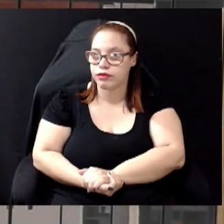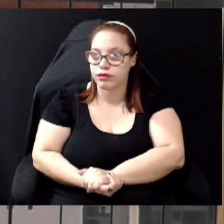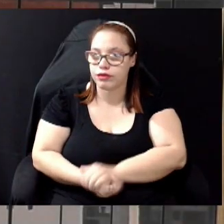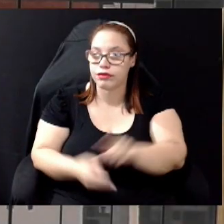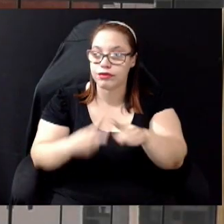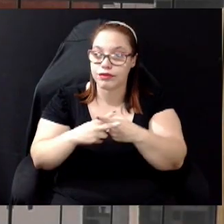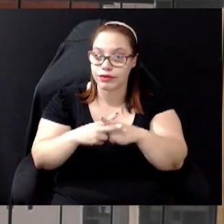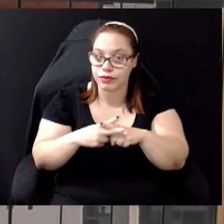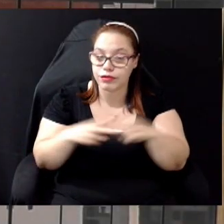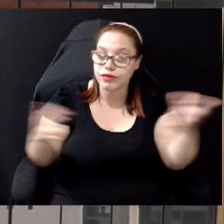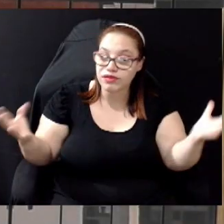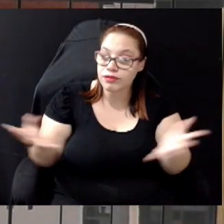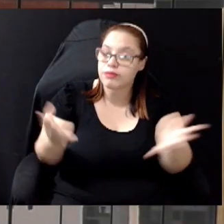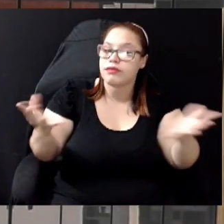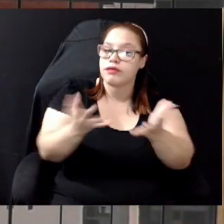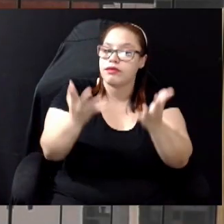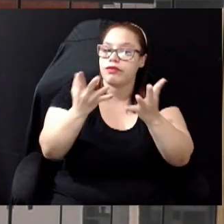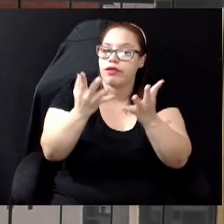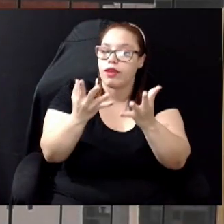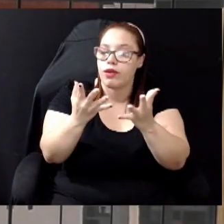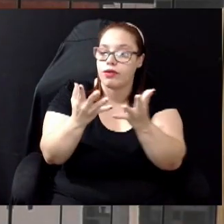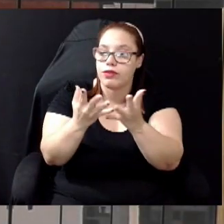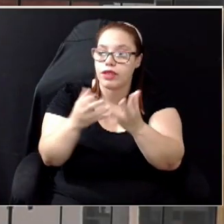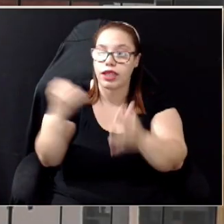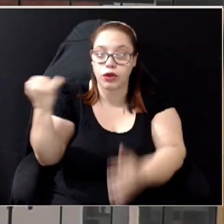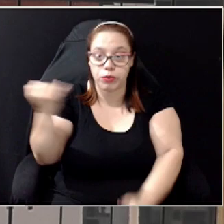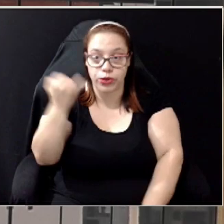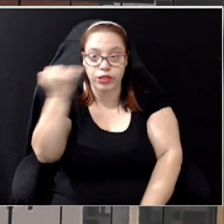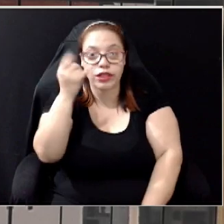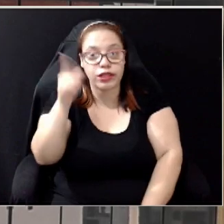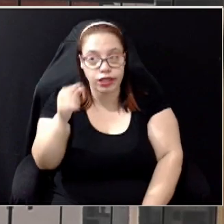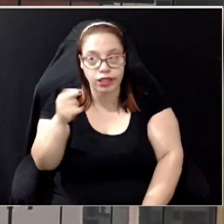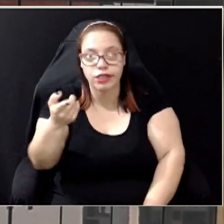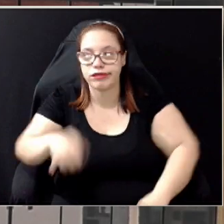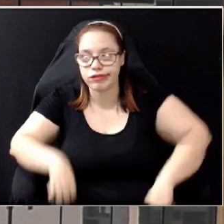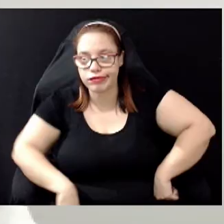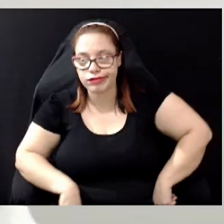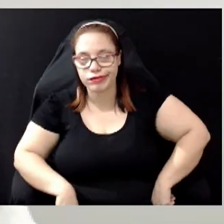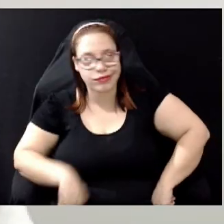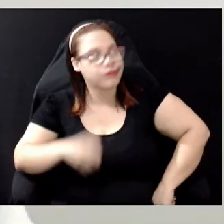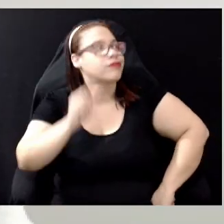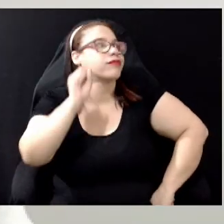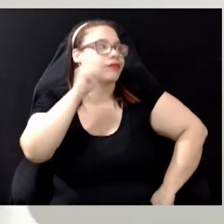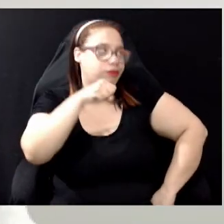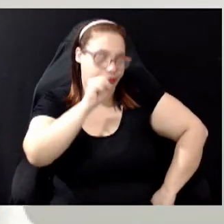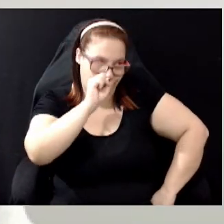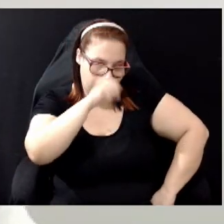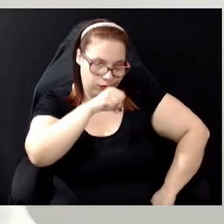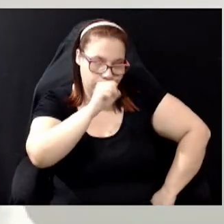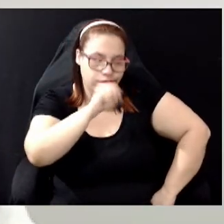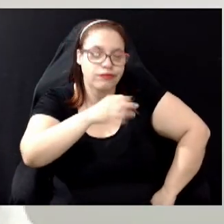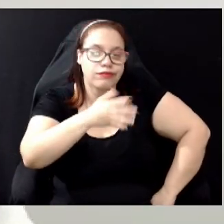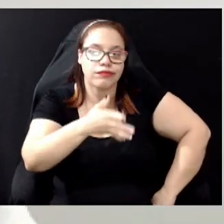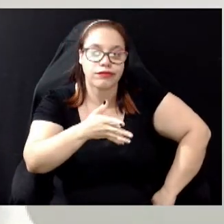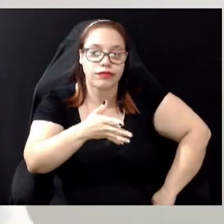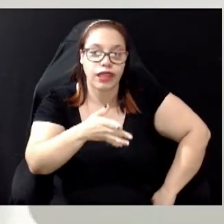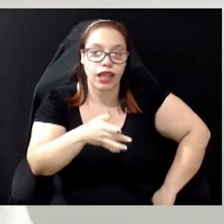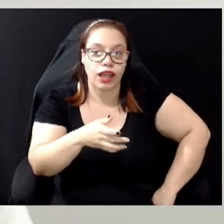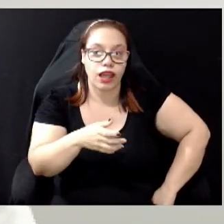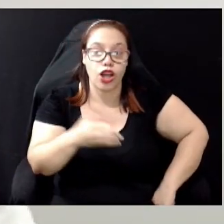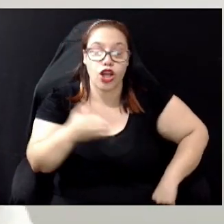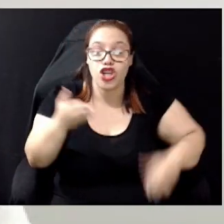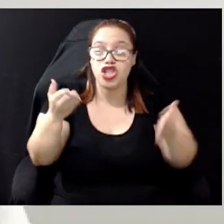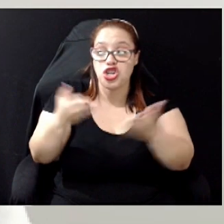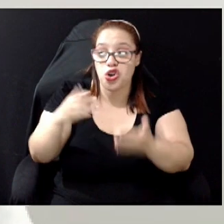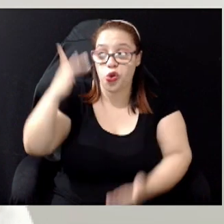esses mecanismos de incentivo que são essenciais, Ex- né? Exatamente isso, exatamente isso. E não precisa ser